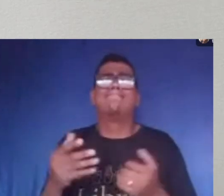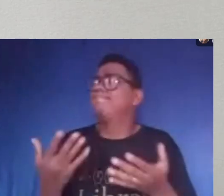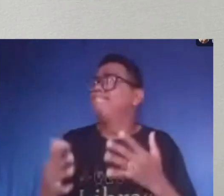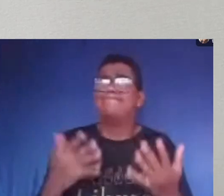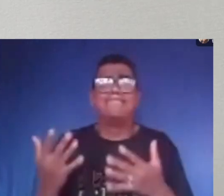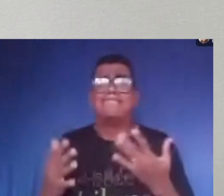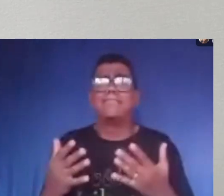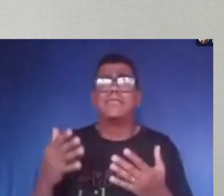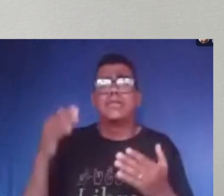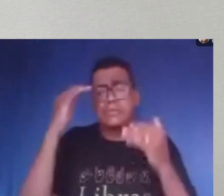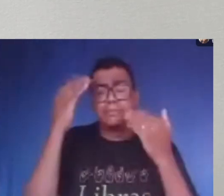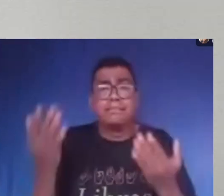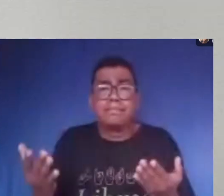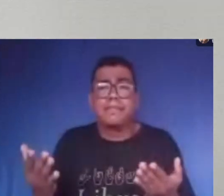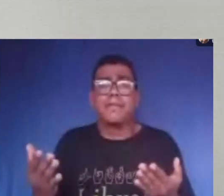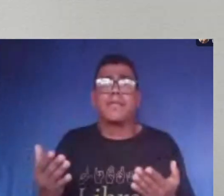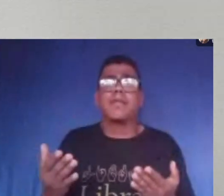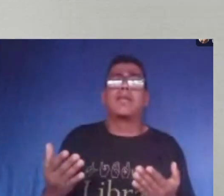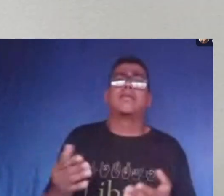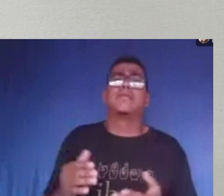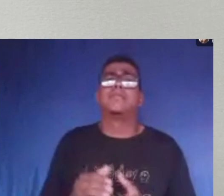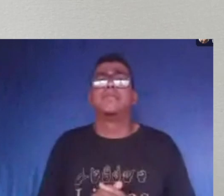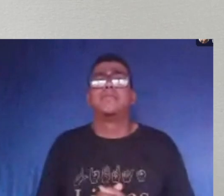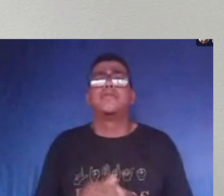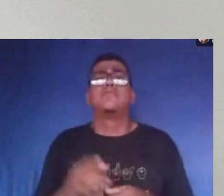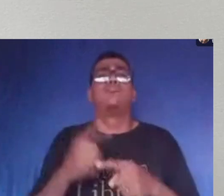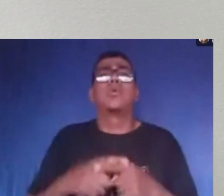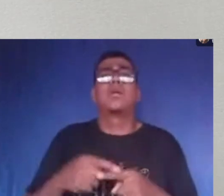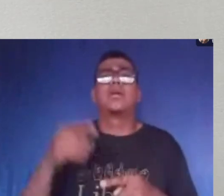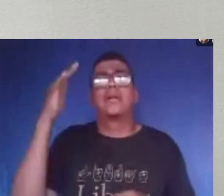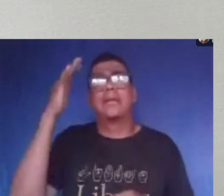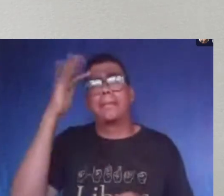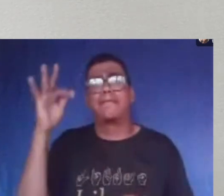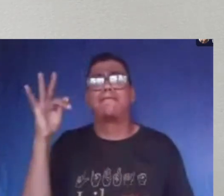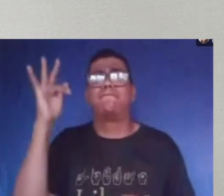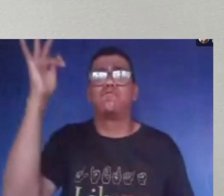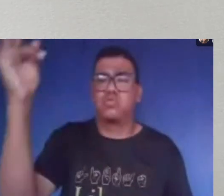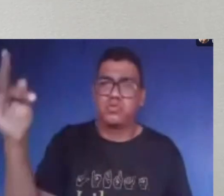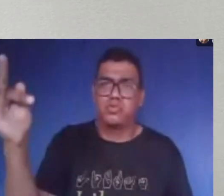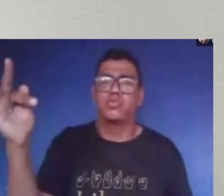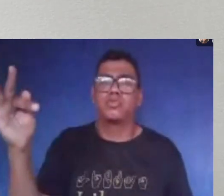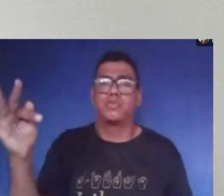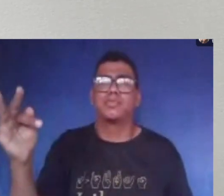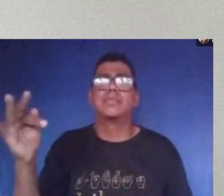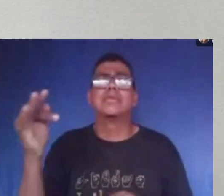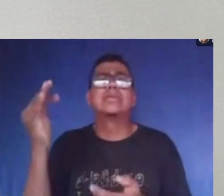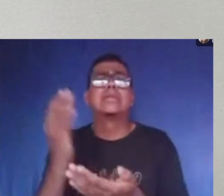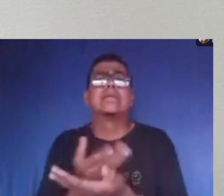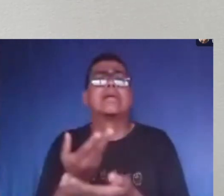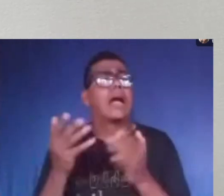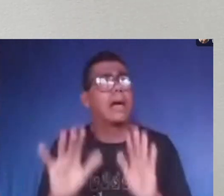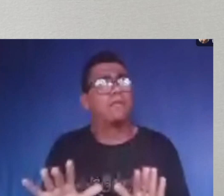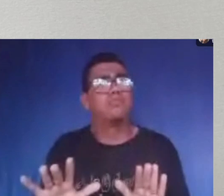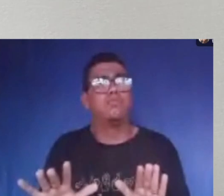de Deus, que excede todo entendimento. No entendimento humano, os nossos dias de hoje são dias de